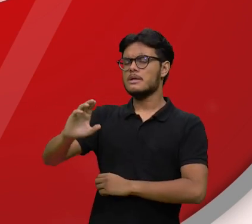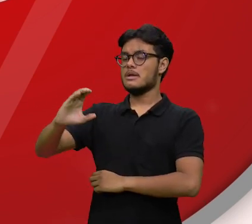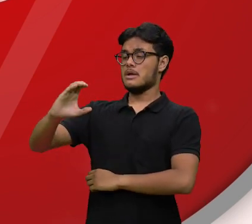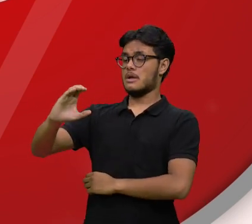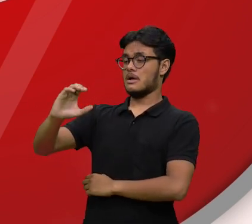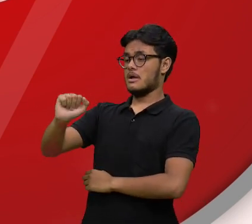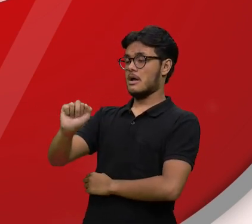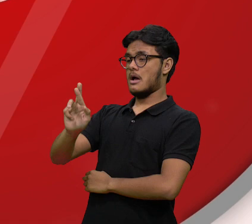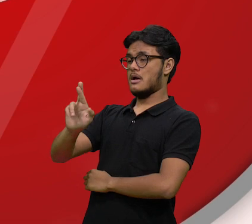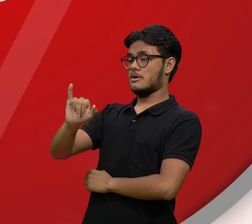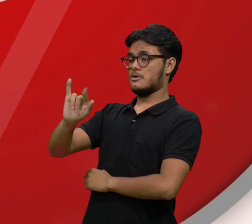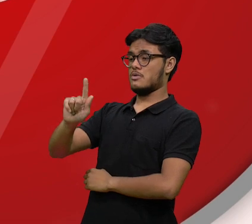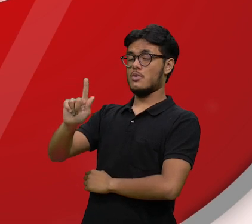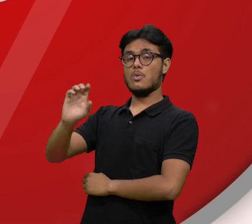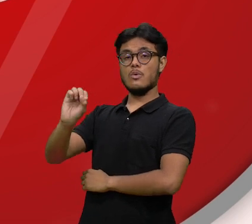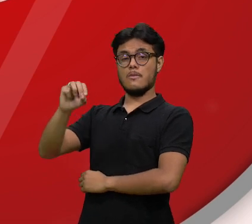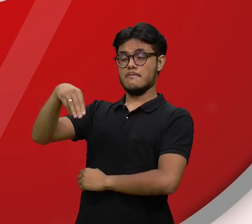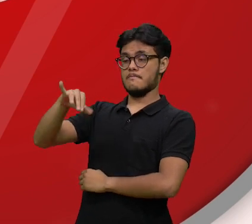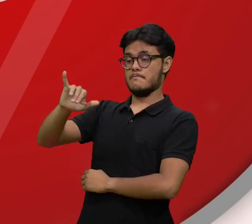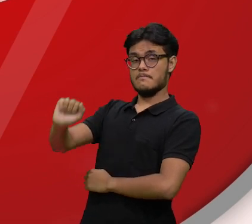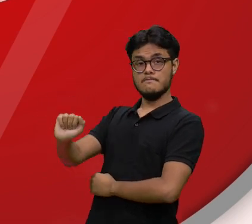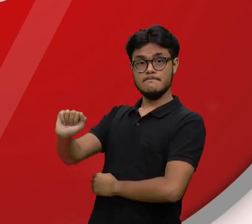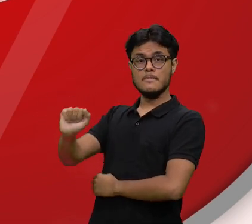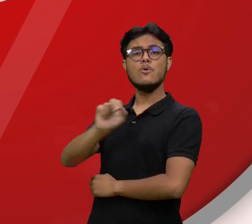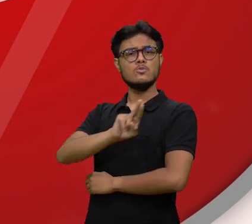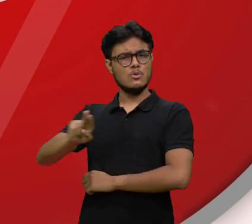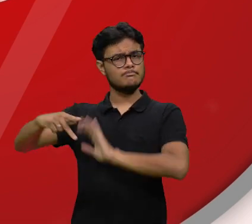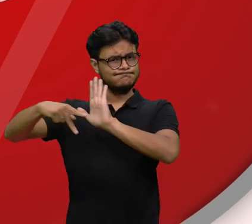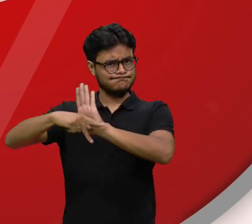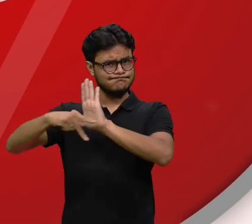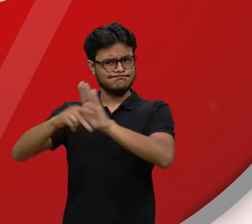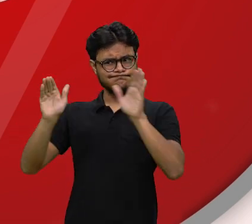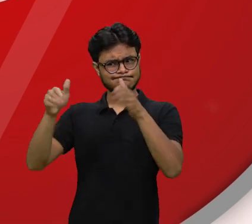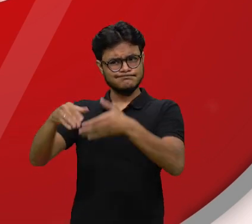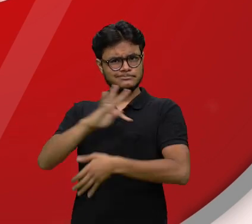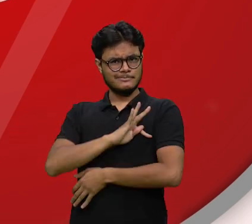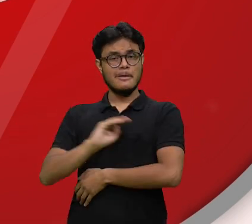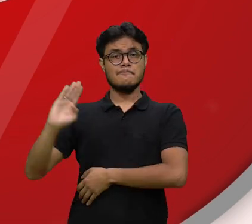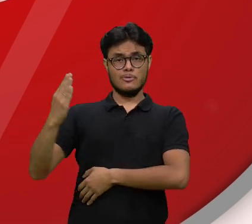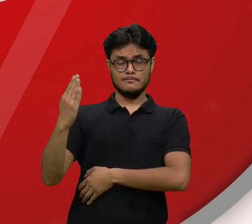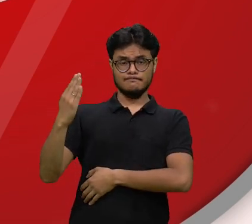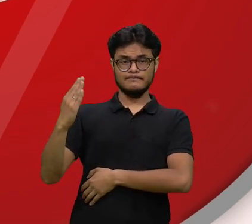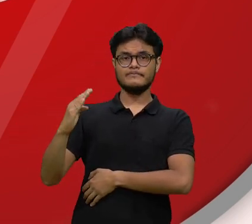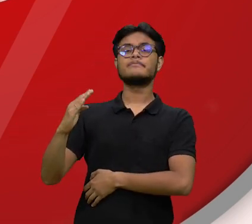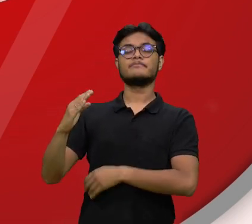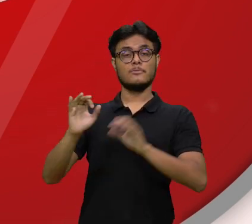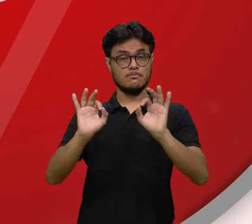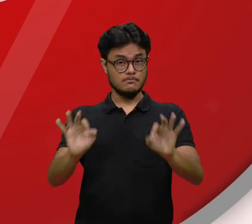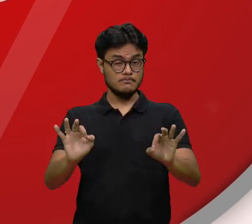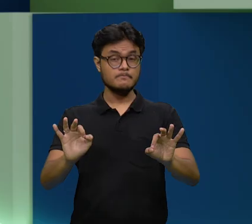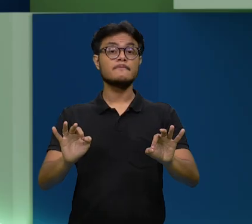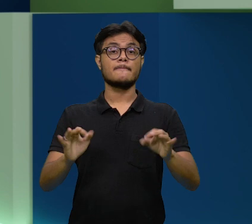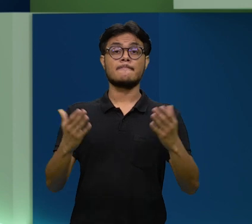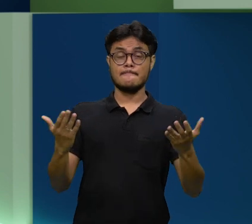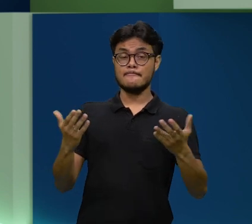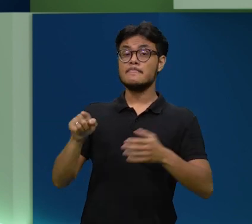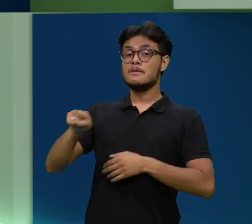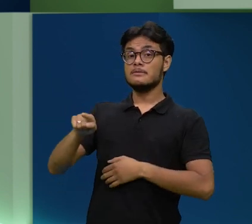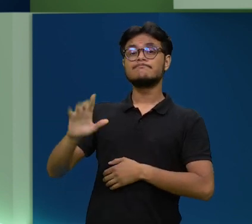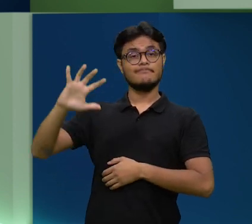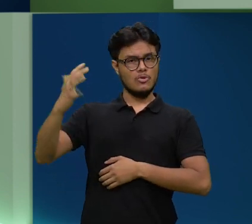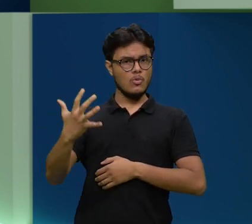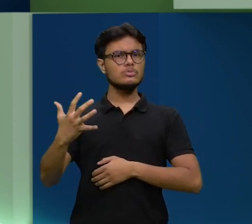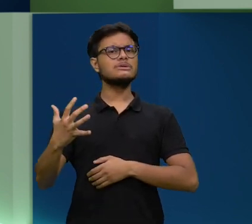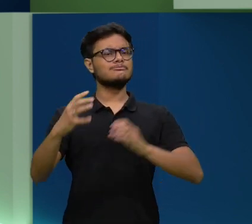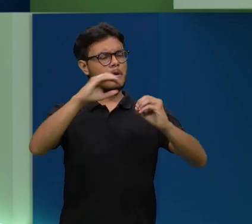cariogamia ou anfimixia. É a partir da cariogamia ou anfimixia que essa célula